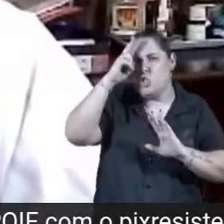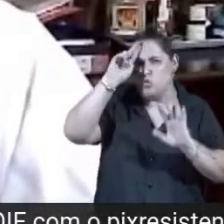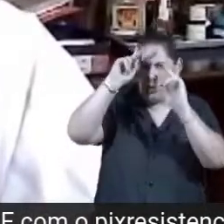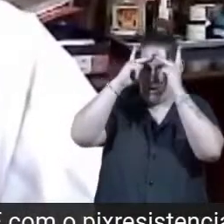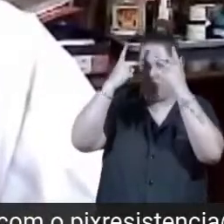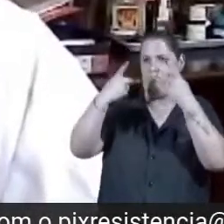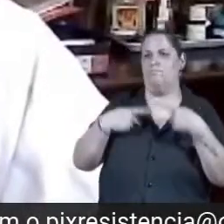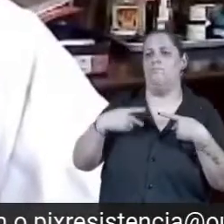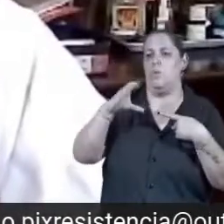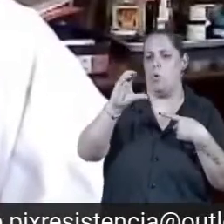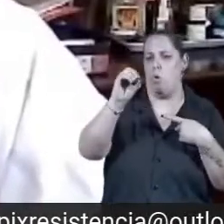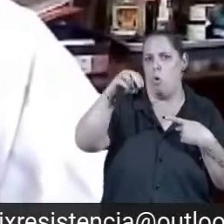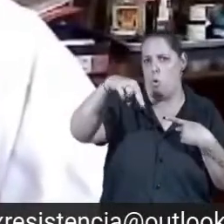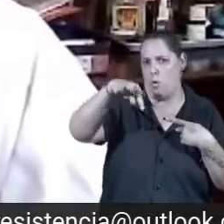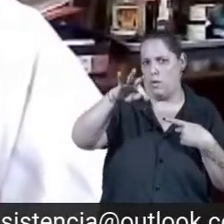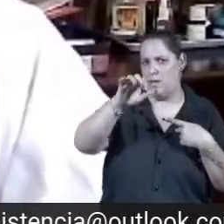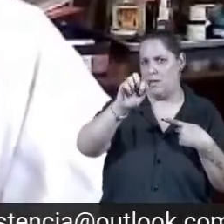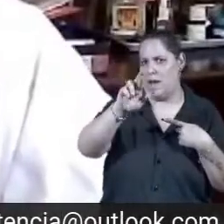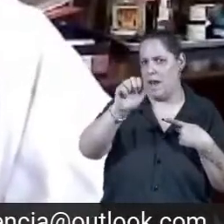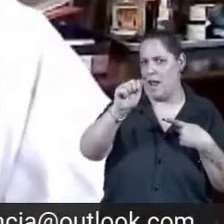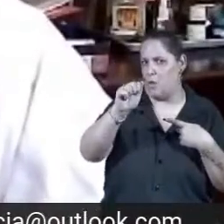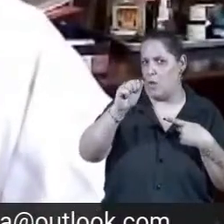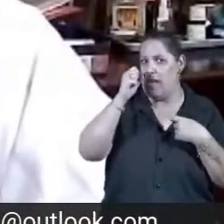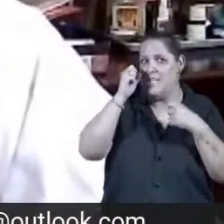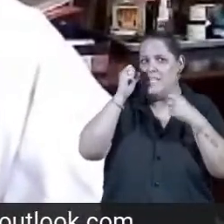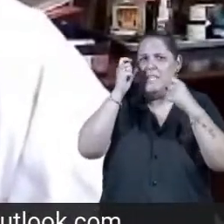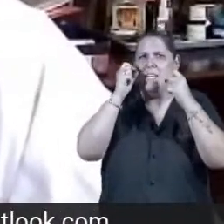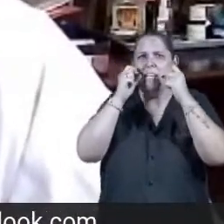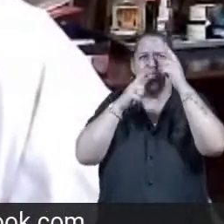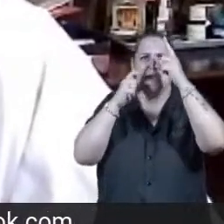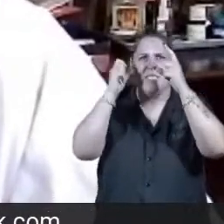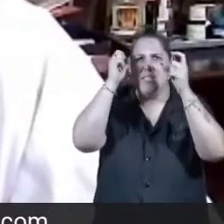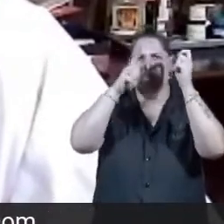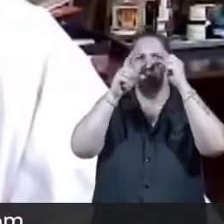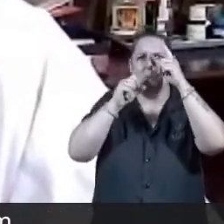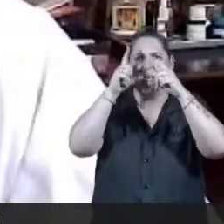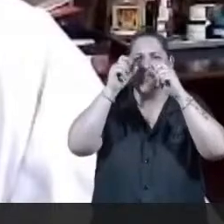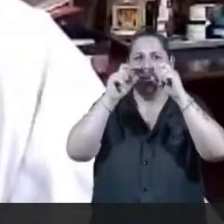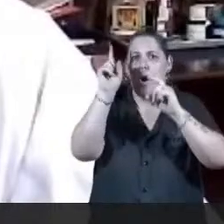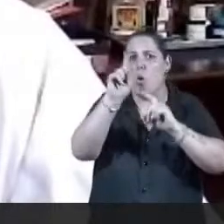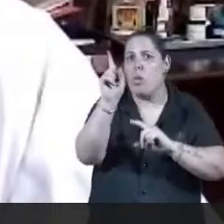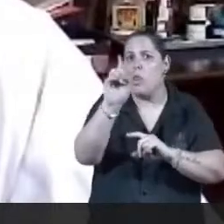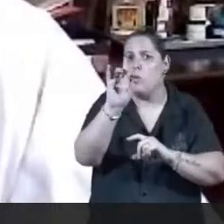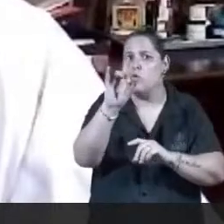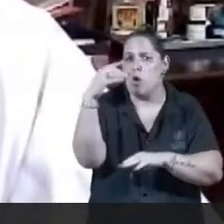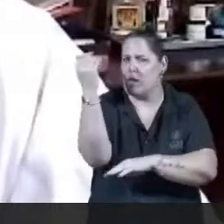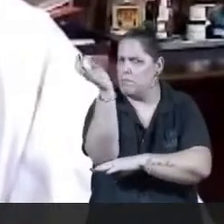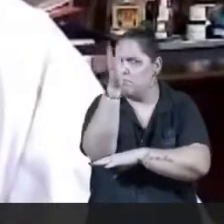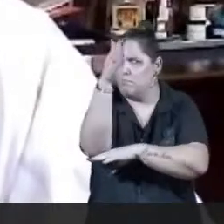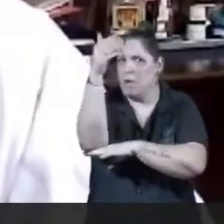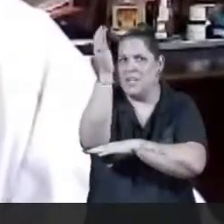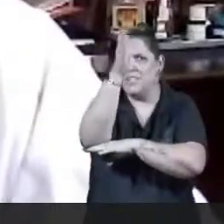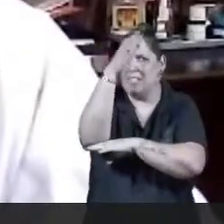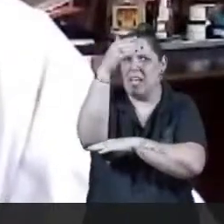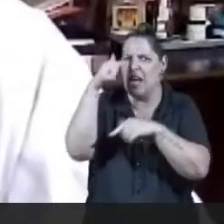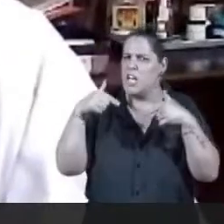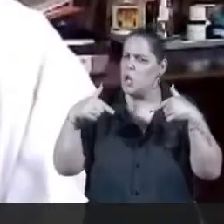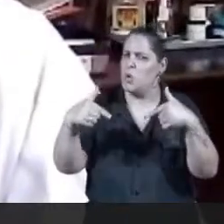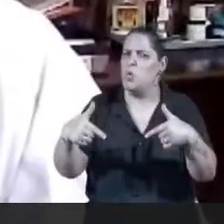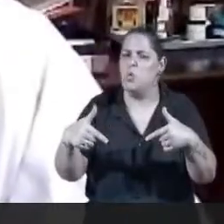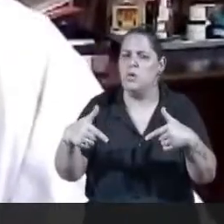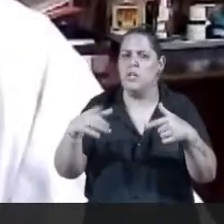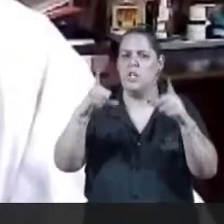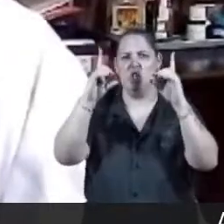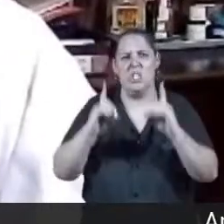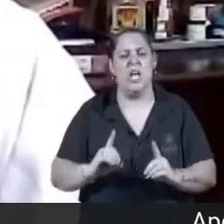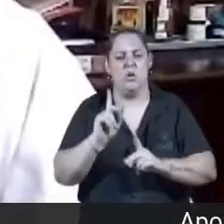expressão não só das bandeiras que nós defendemos, como a questão dos direitos humanos,